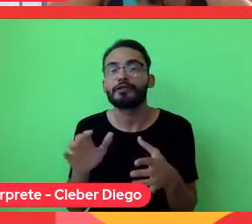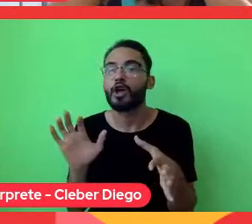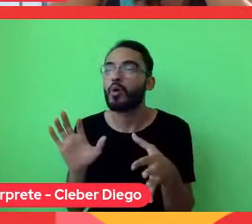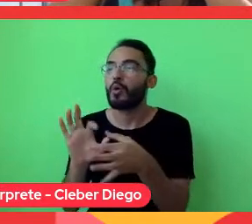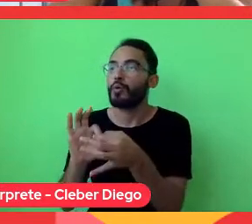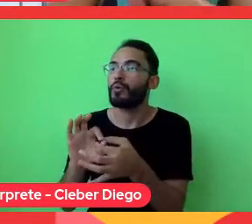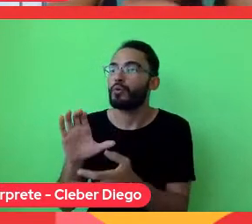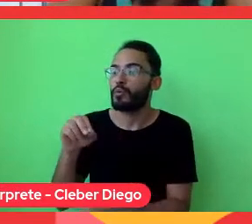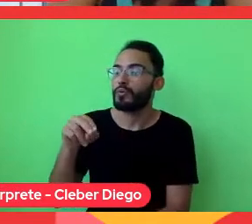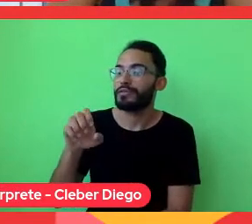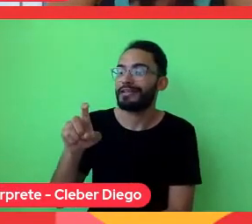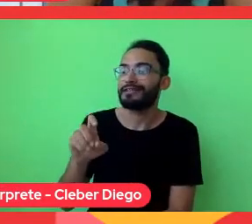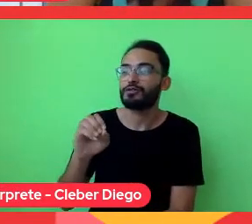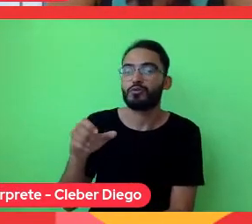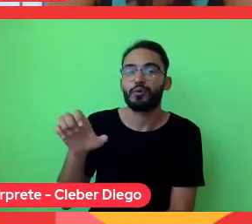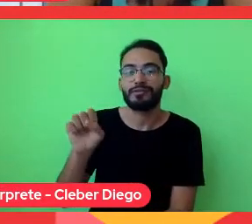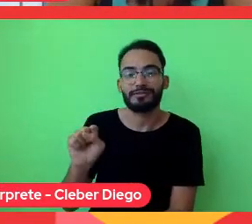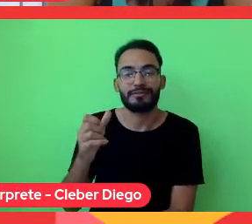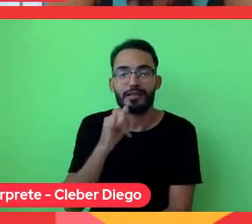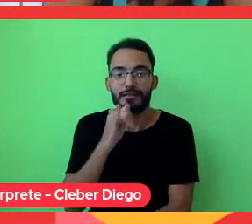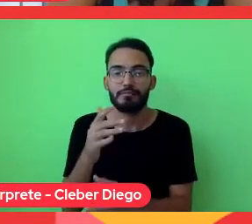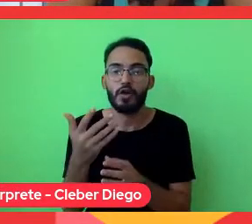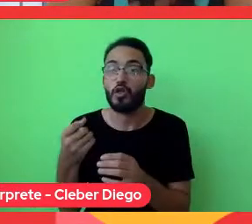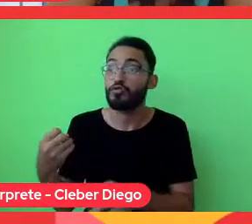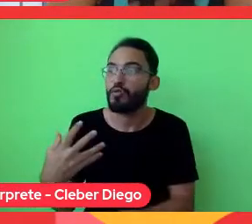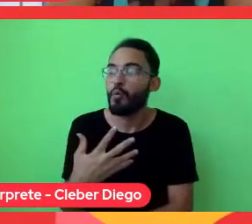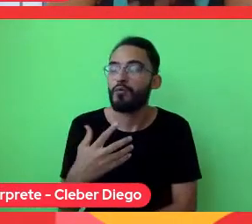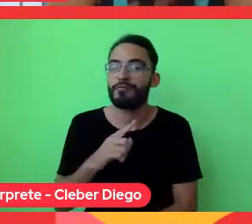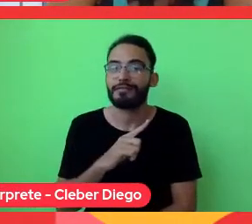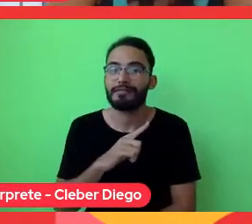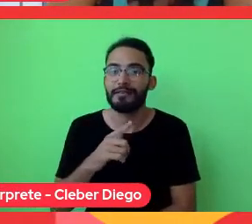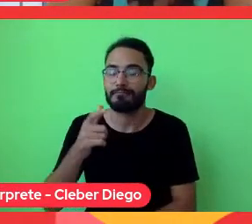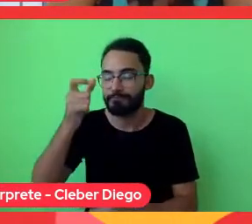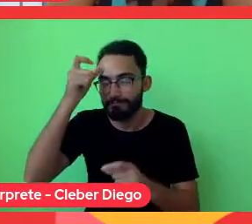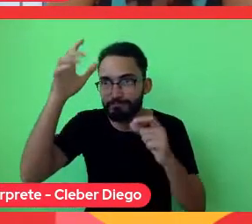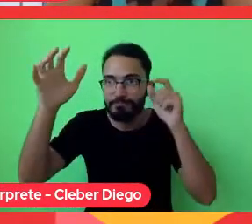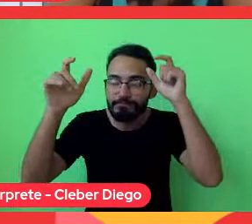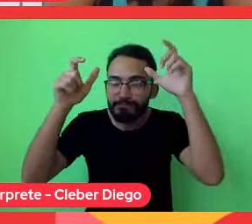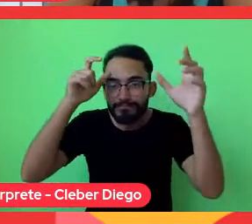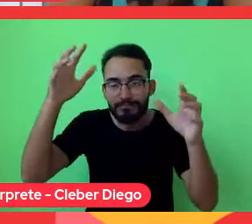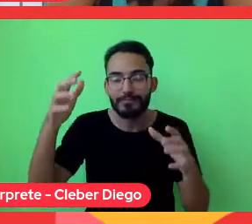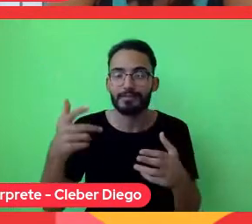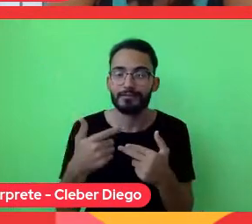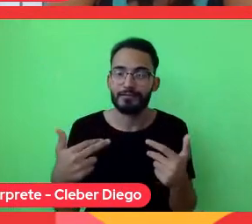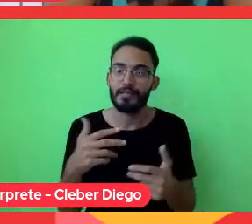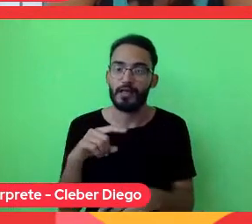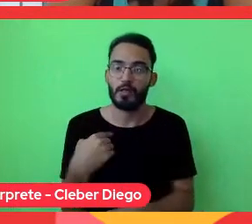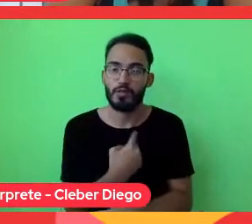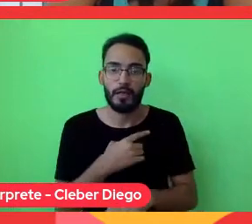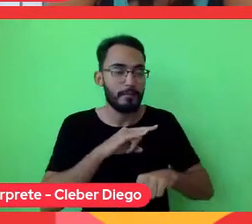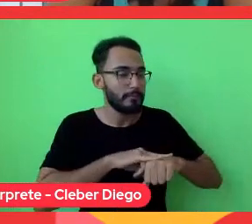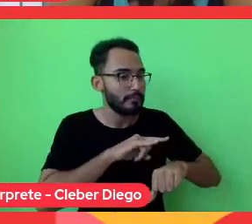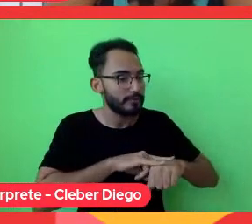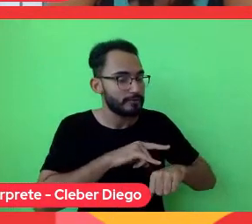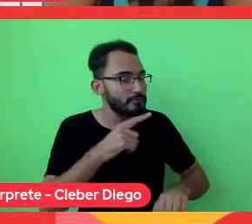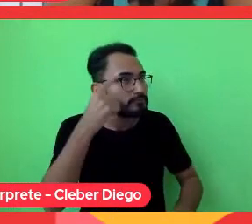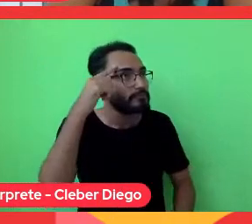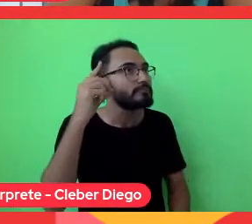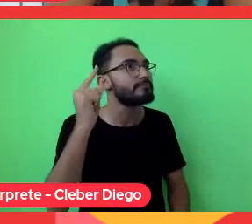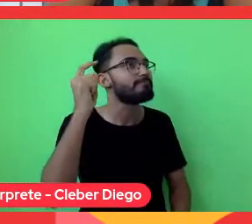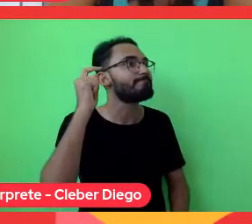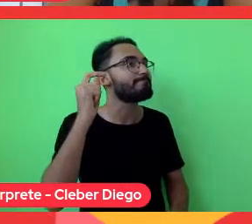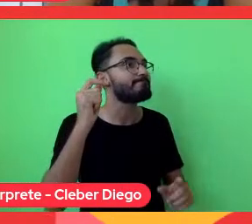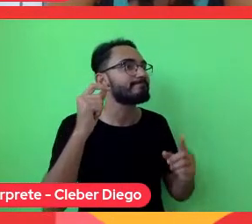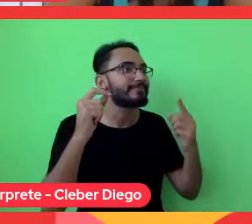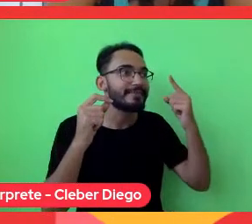conexões quando tu está aprendendo algo novo, que tu tenha insights, né? Por isso que às vezes a gente, quando está no banheiro, vem uma ideia